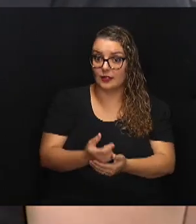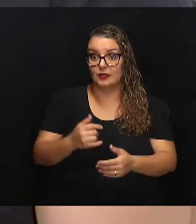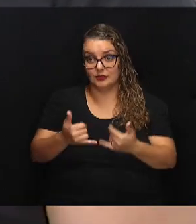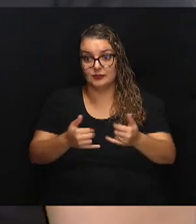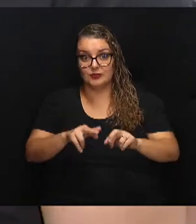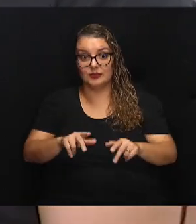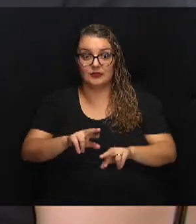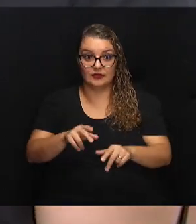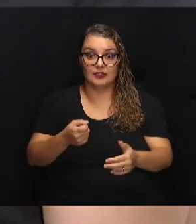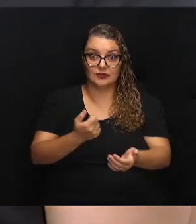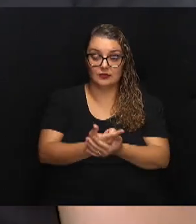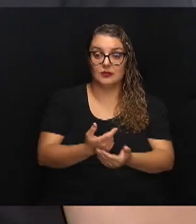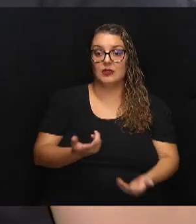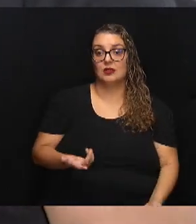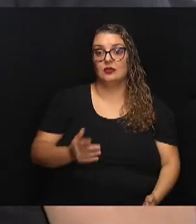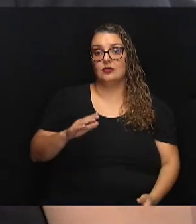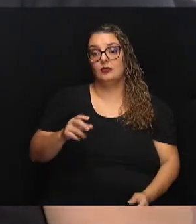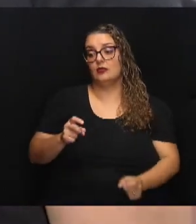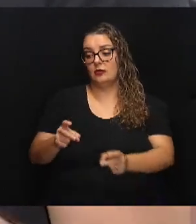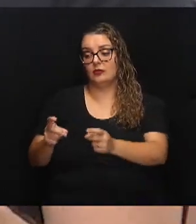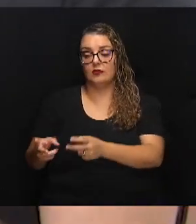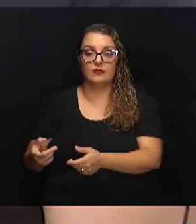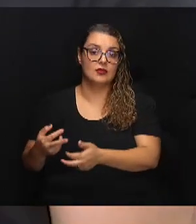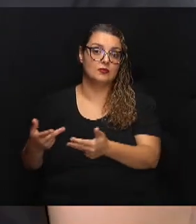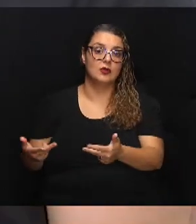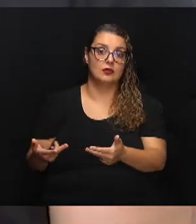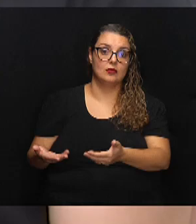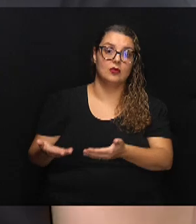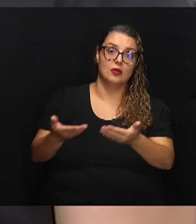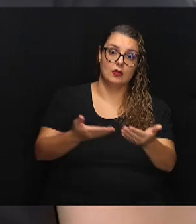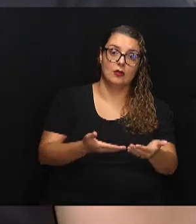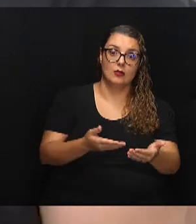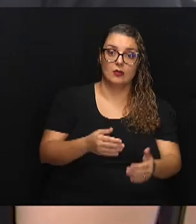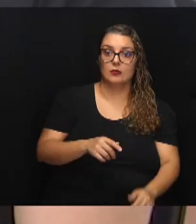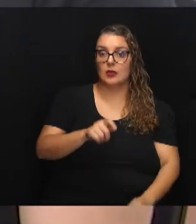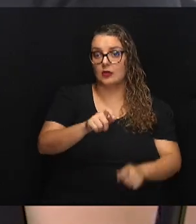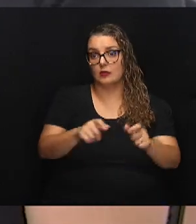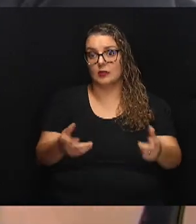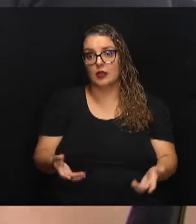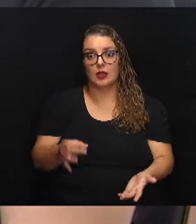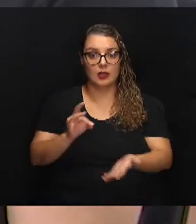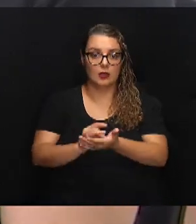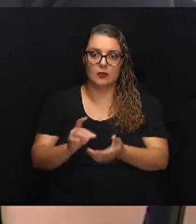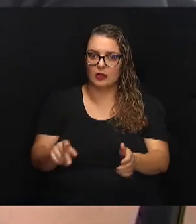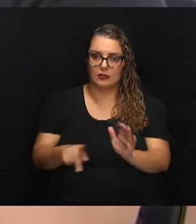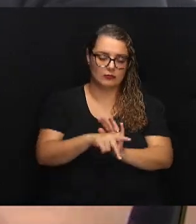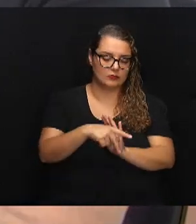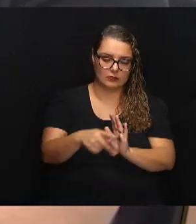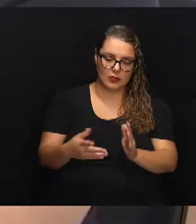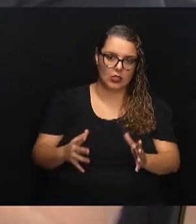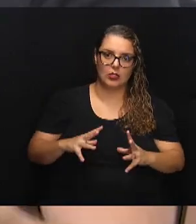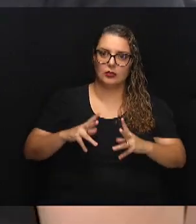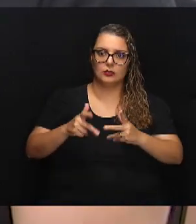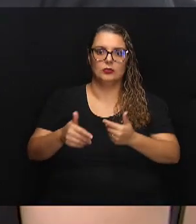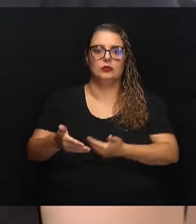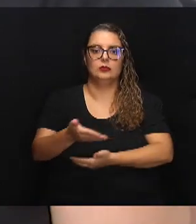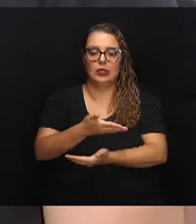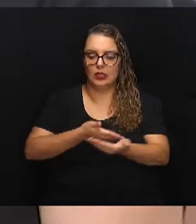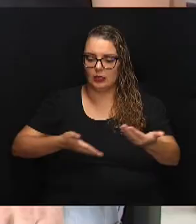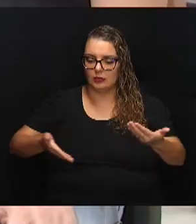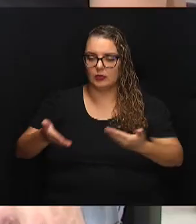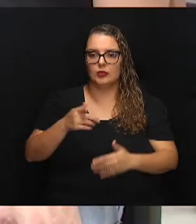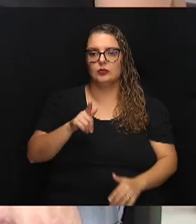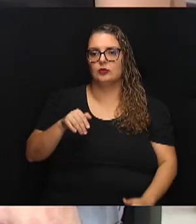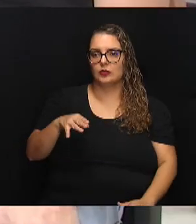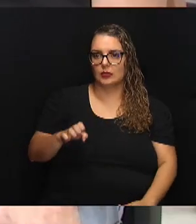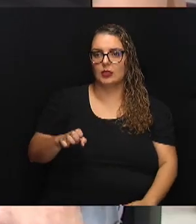jogo, né? Como você vende um item dentro de um jogo, apresenta aquilo para o usuário, realmente faz parte do leque do game design,